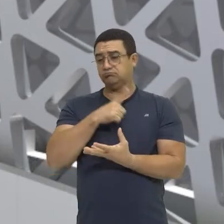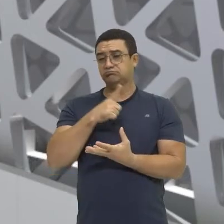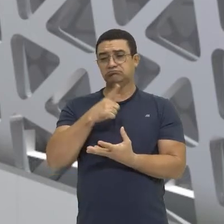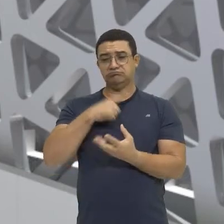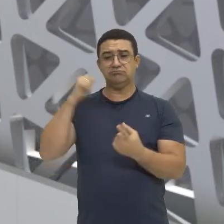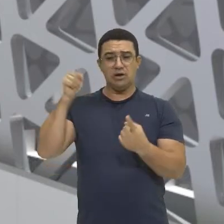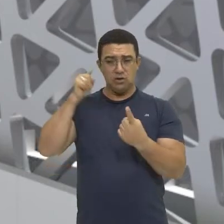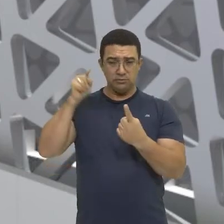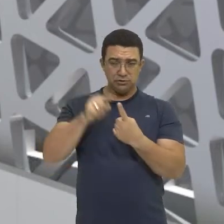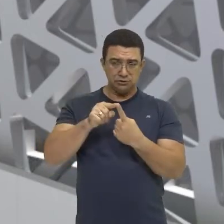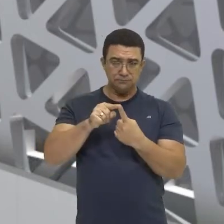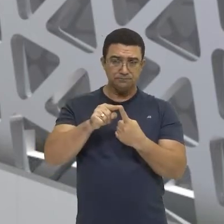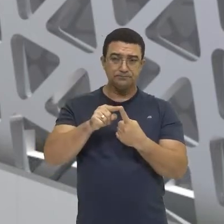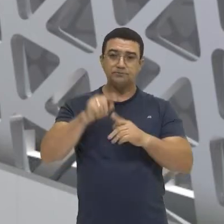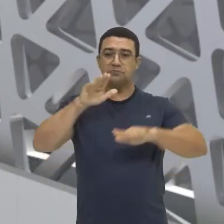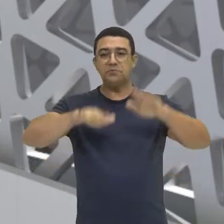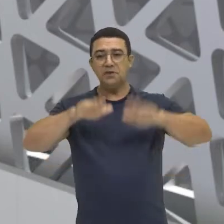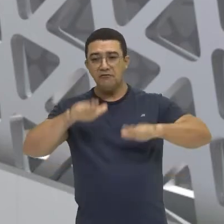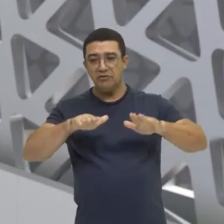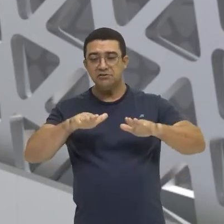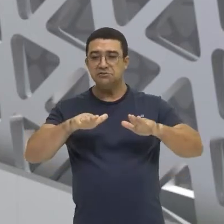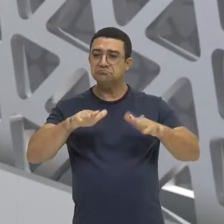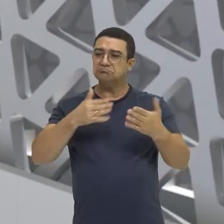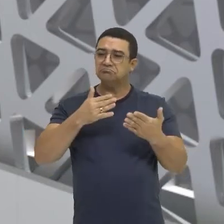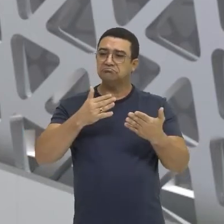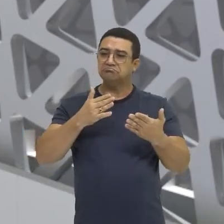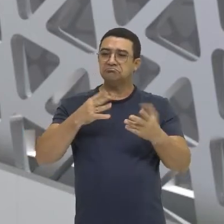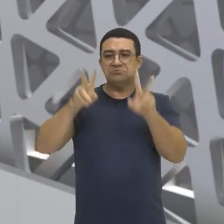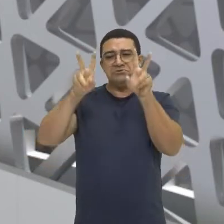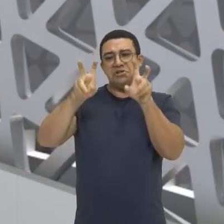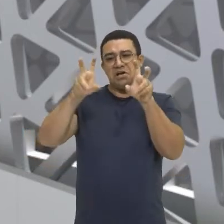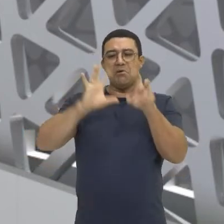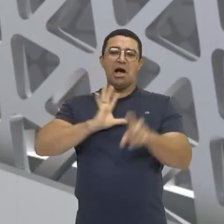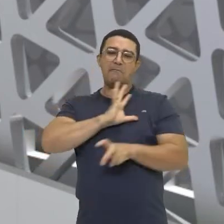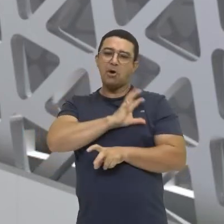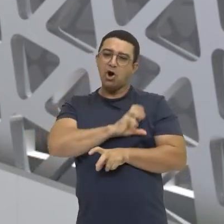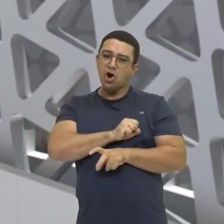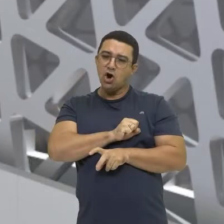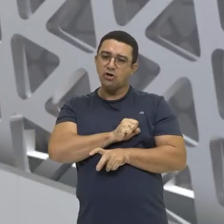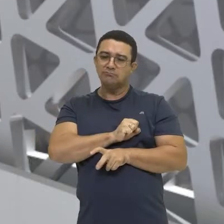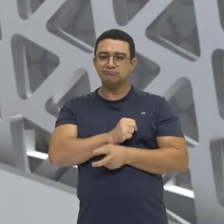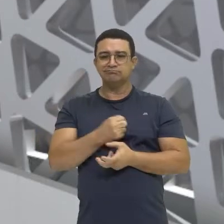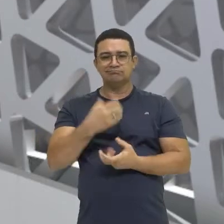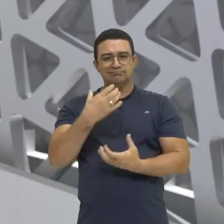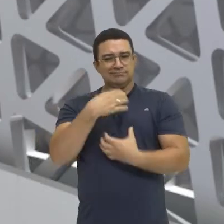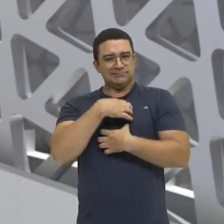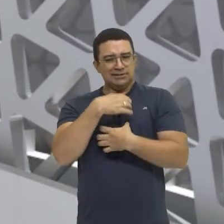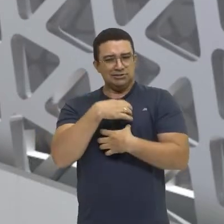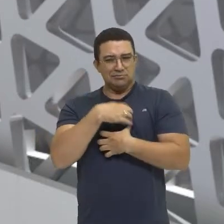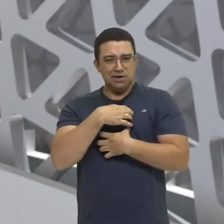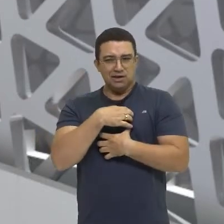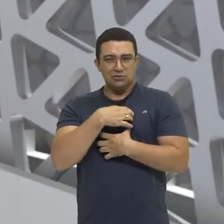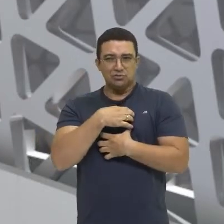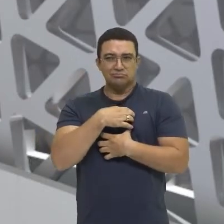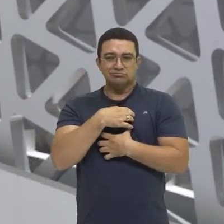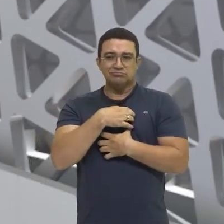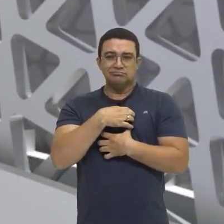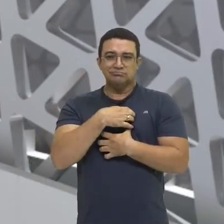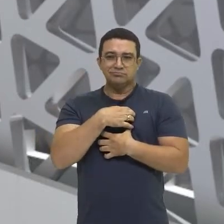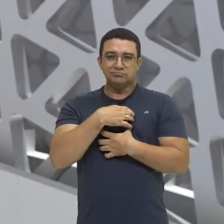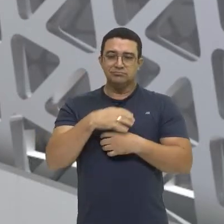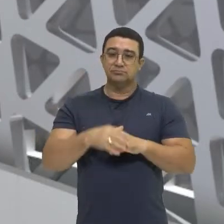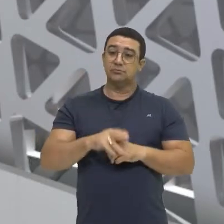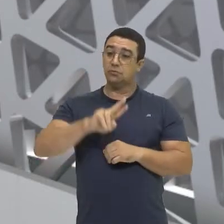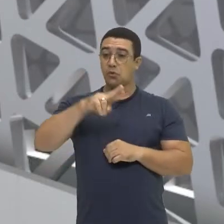vezes o poema vai falar de amor, né? De sentimento, de um amor não correspondido, ou então ele vai